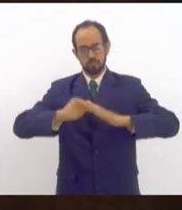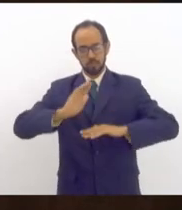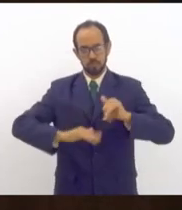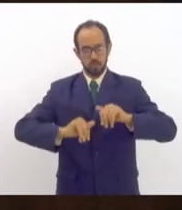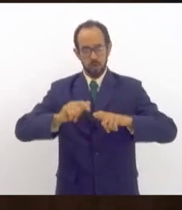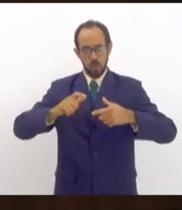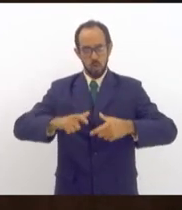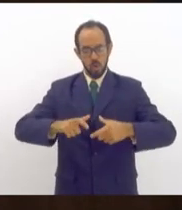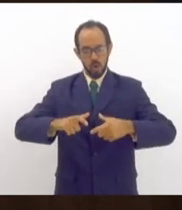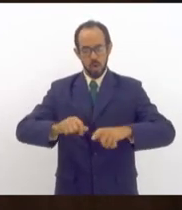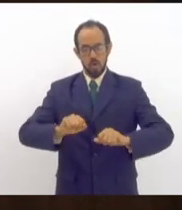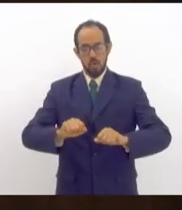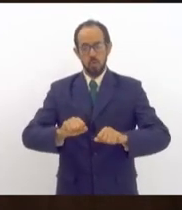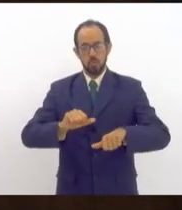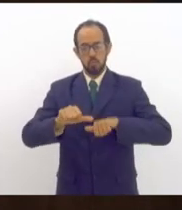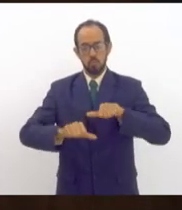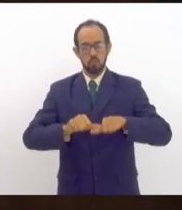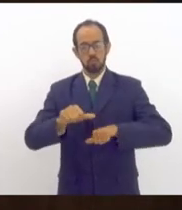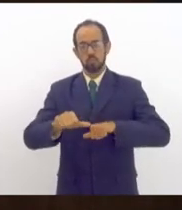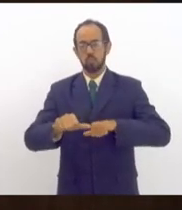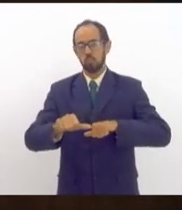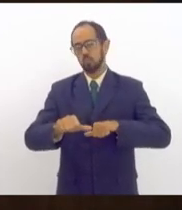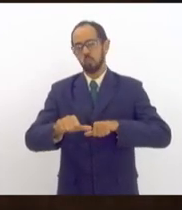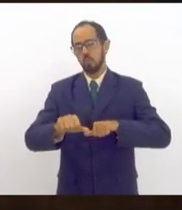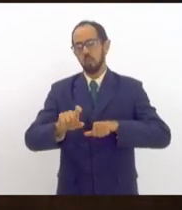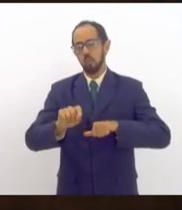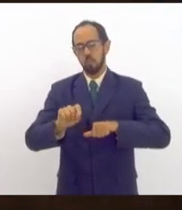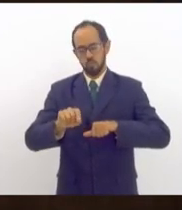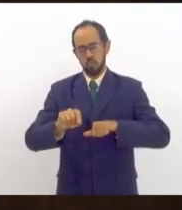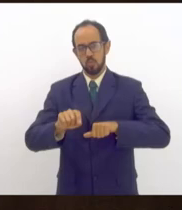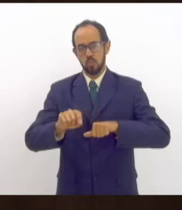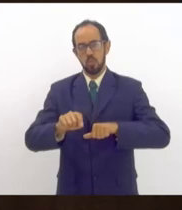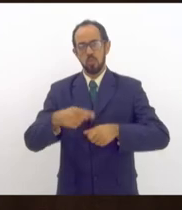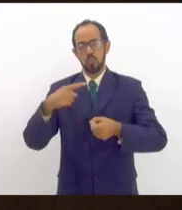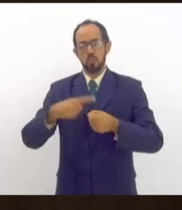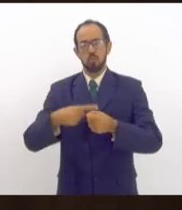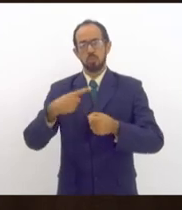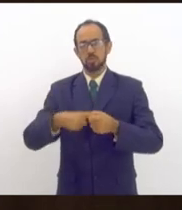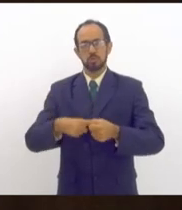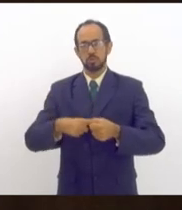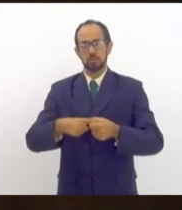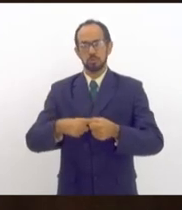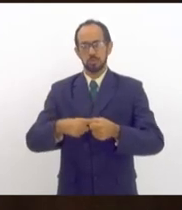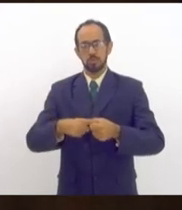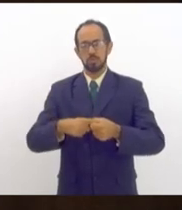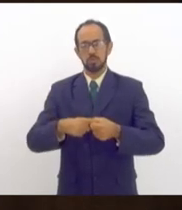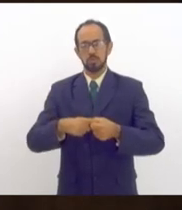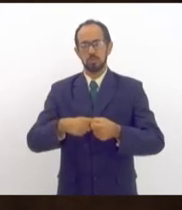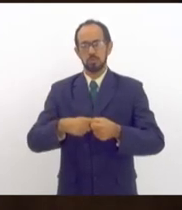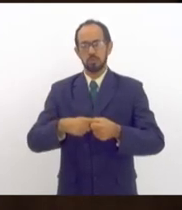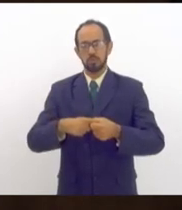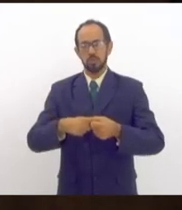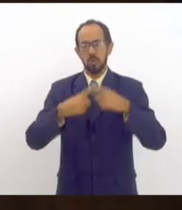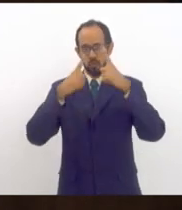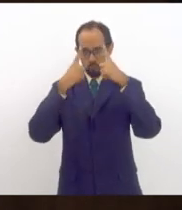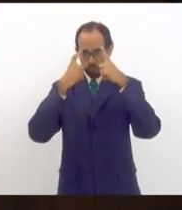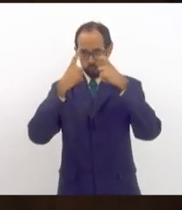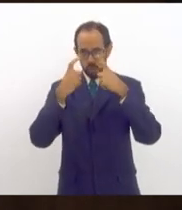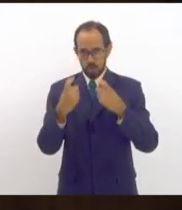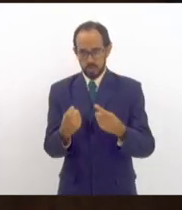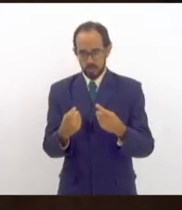local se tornou se tornou um município infelizmente violento